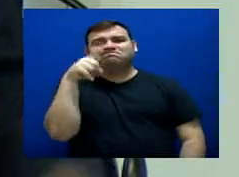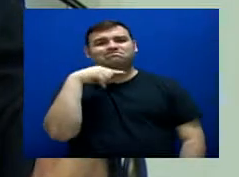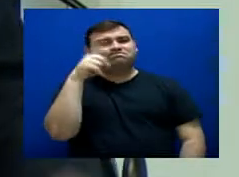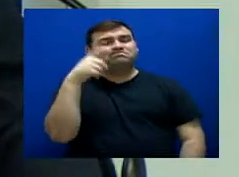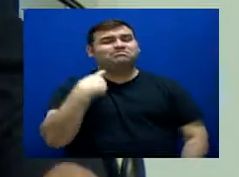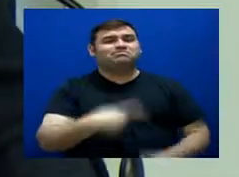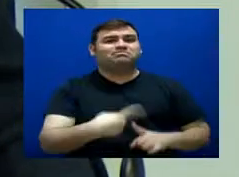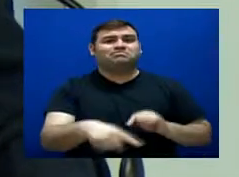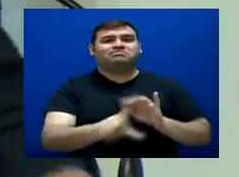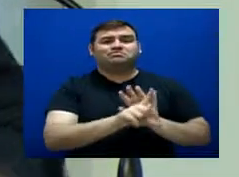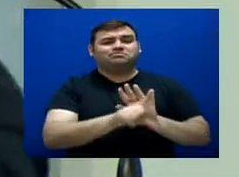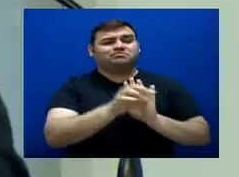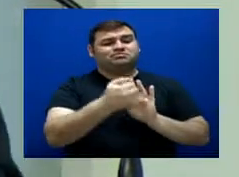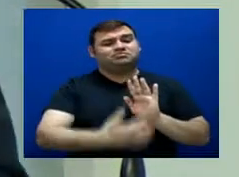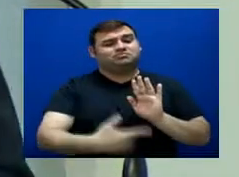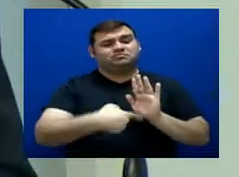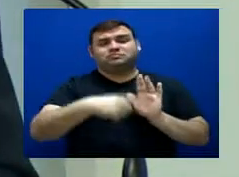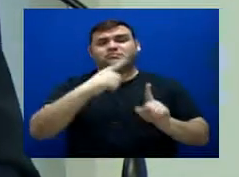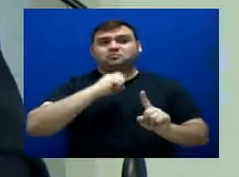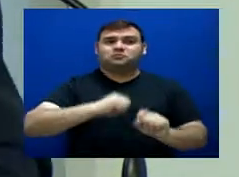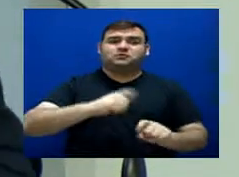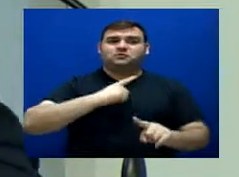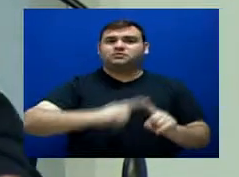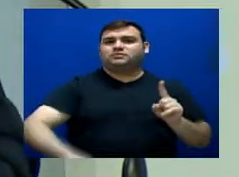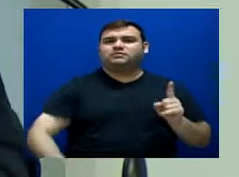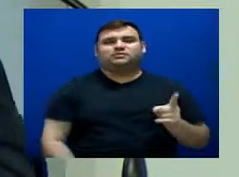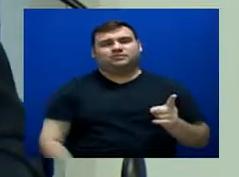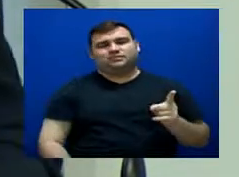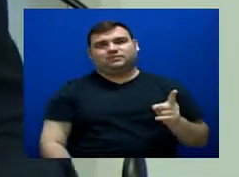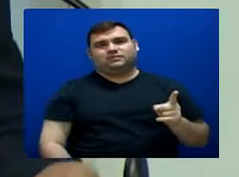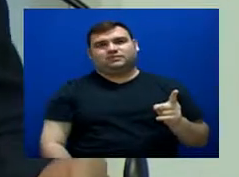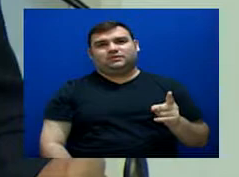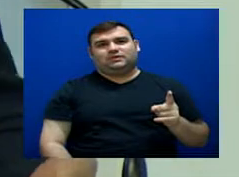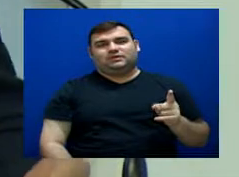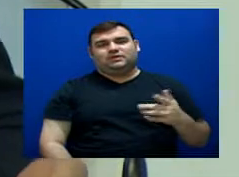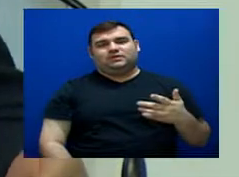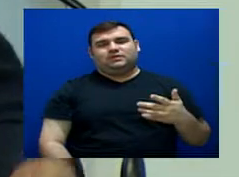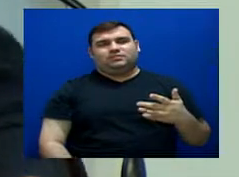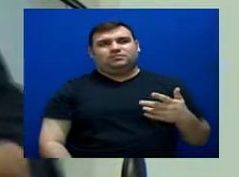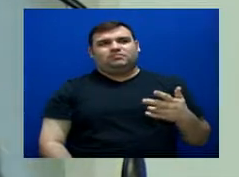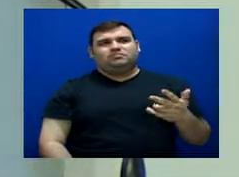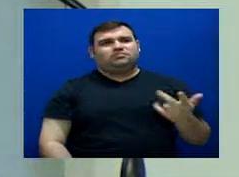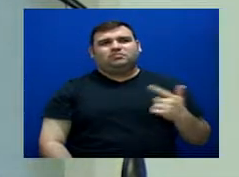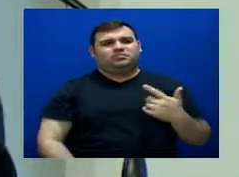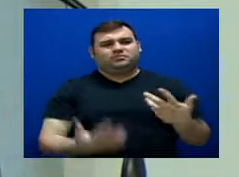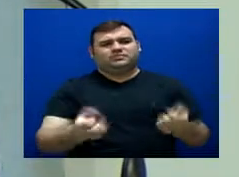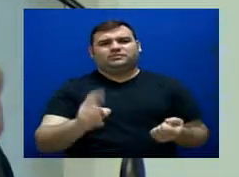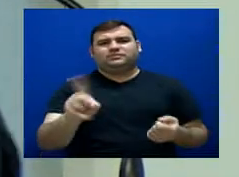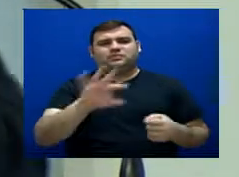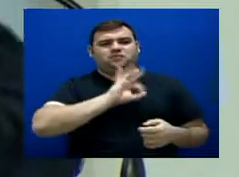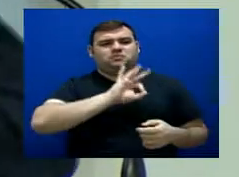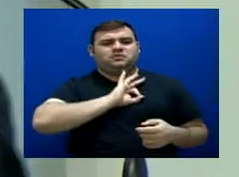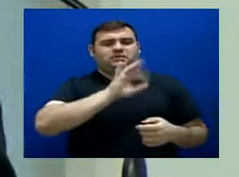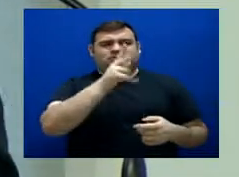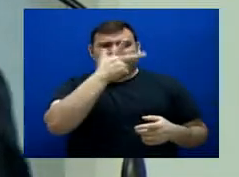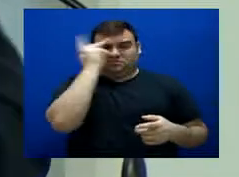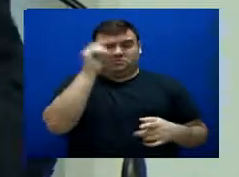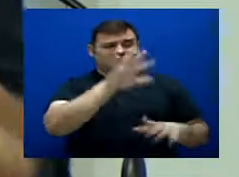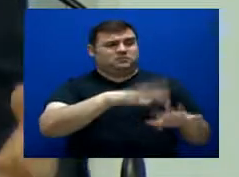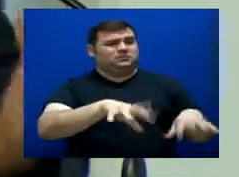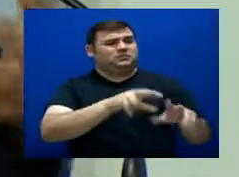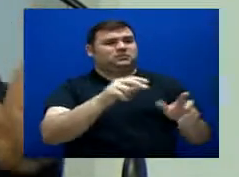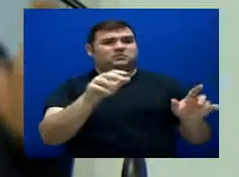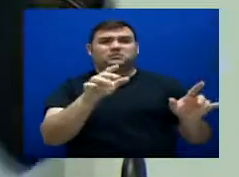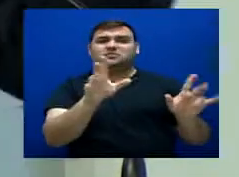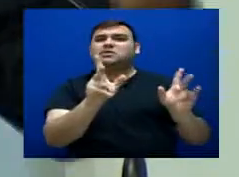para ela não fazer o que tem que ser feito. E eu não admito isso, a polícia ficar sendo brecada com suas mãos amarradas,